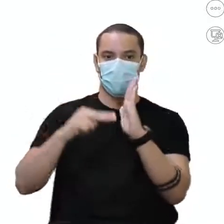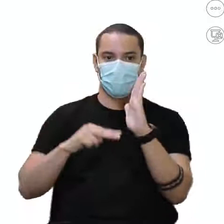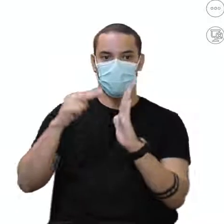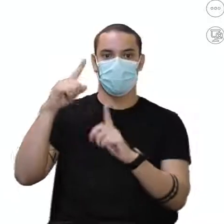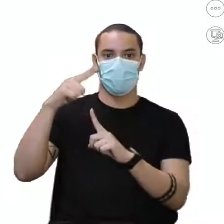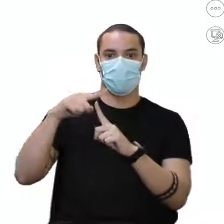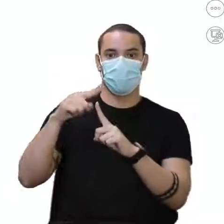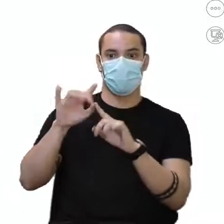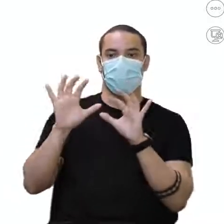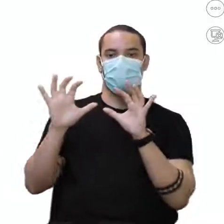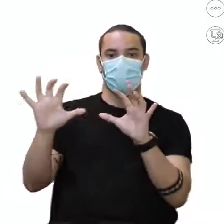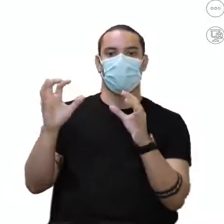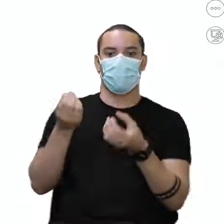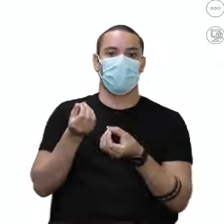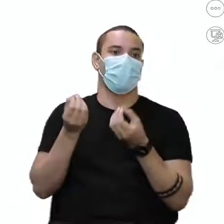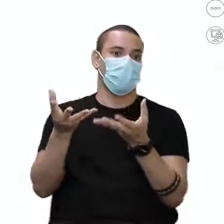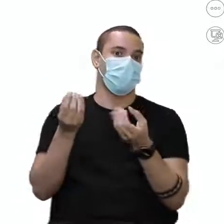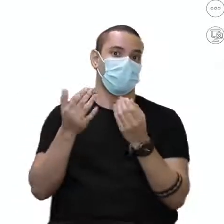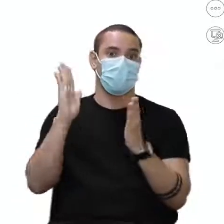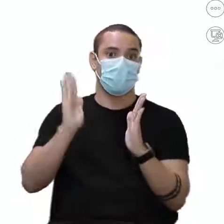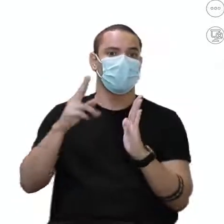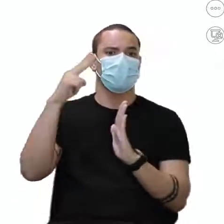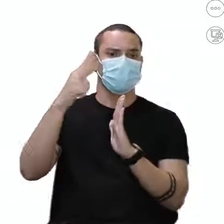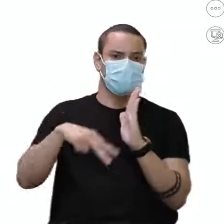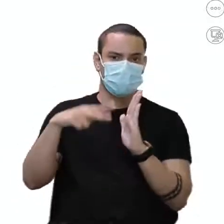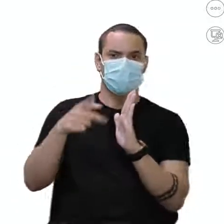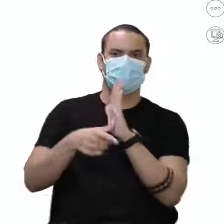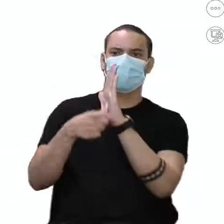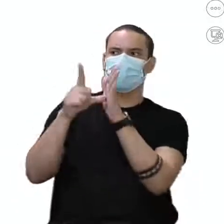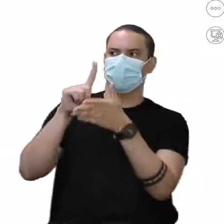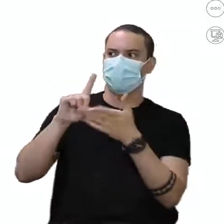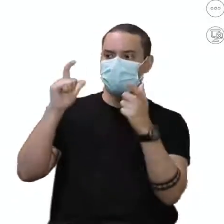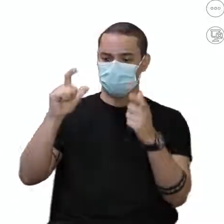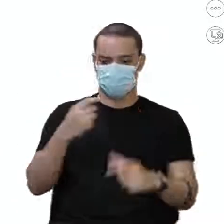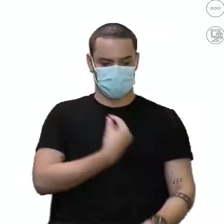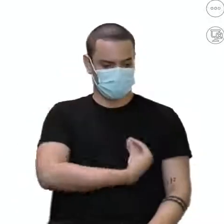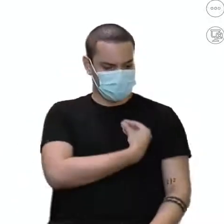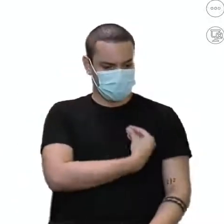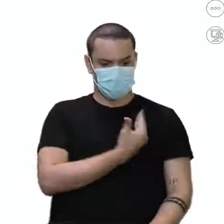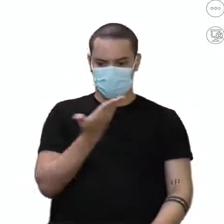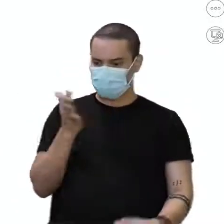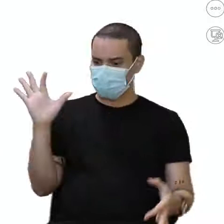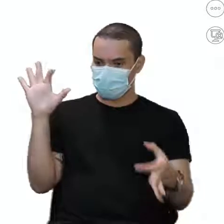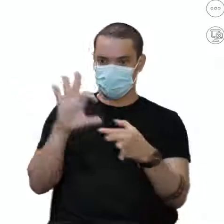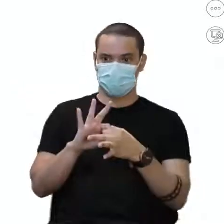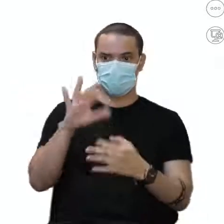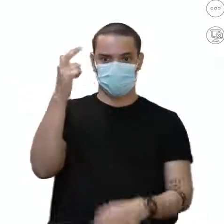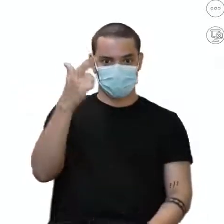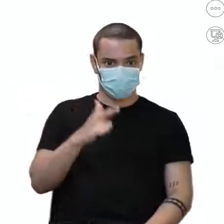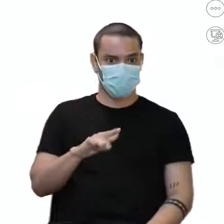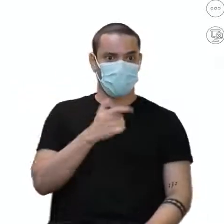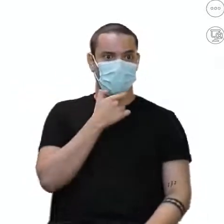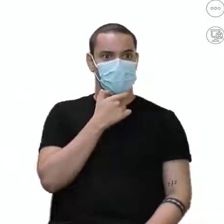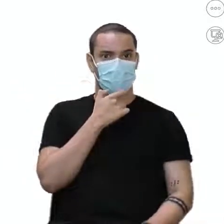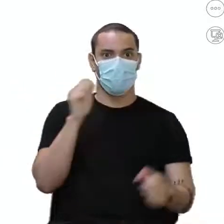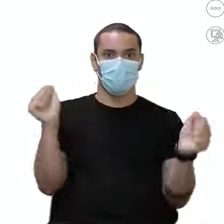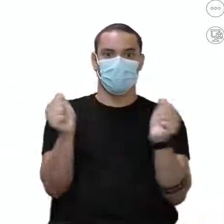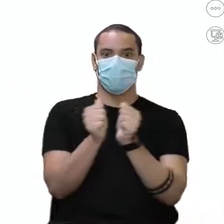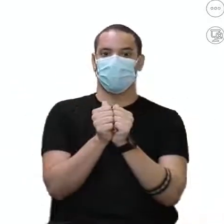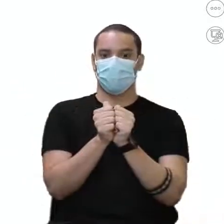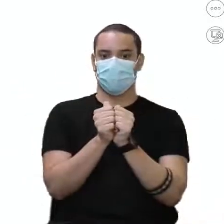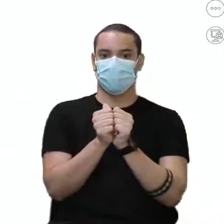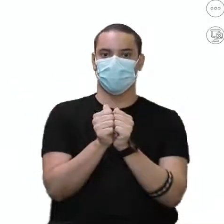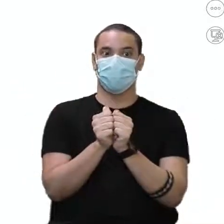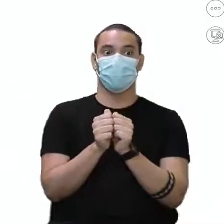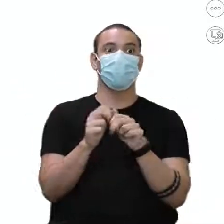desse tipo de informação, eu já li sobre isso em algum lugar na minha vida e agora eu estou lidando com um texto em inglês sobre esse assunto. Como eu